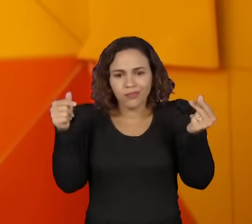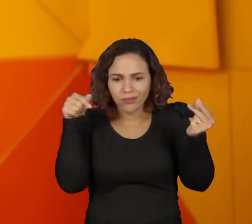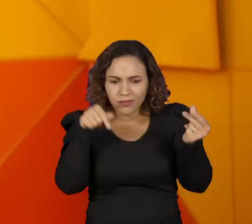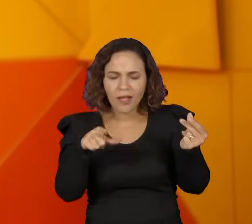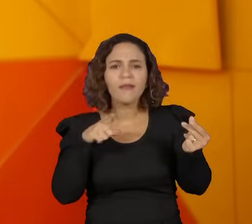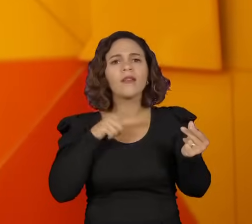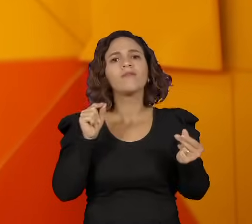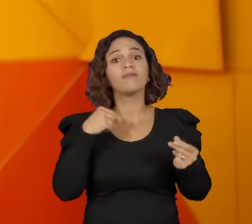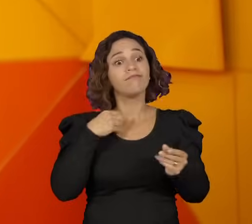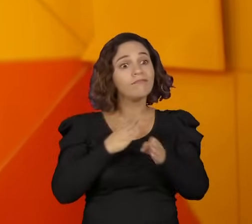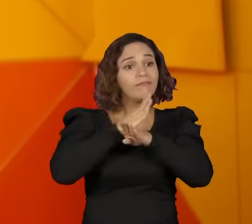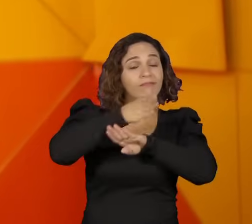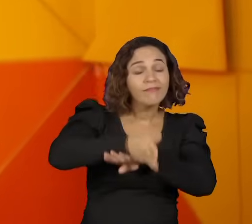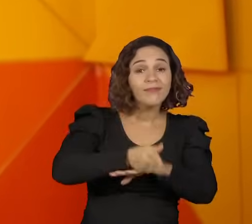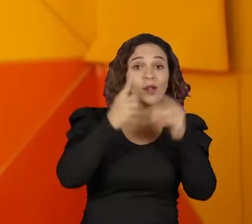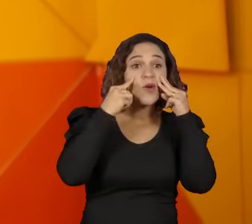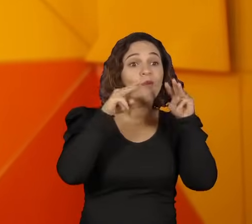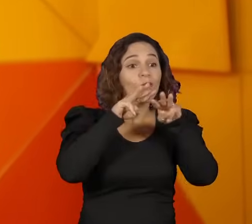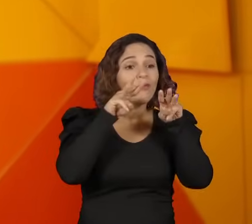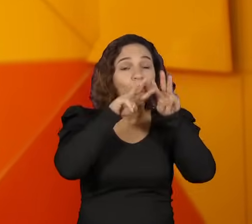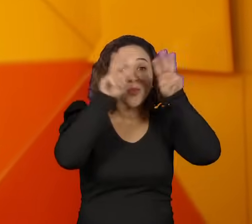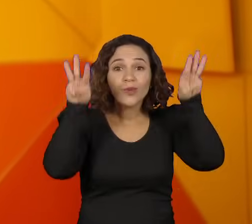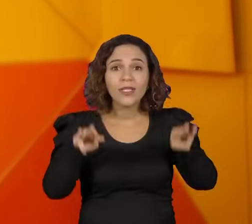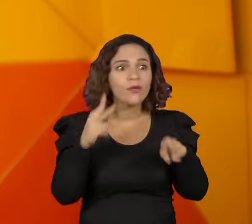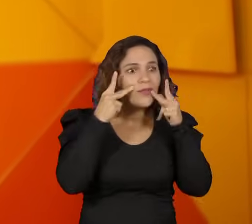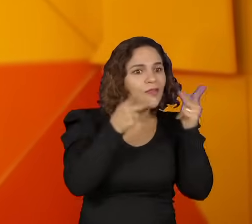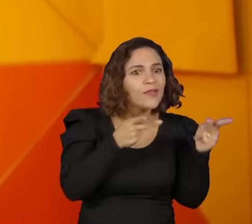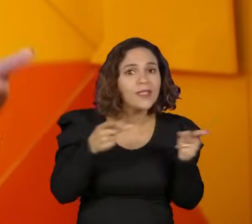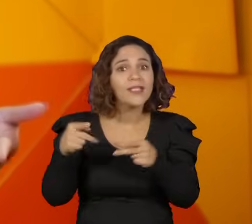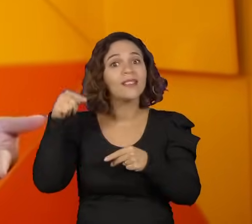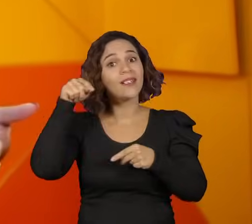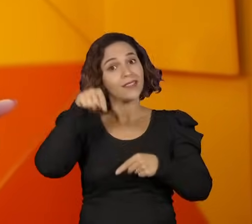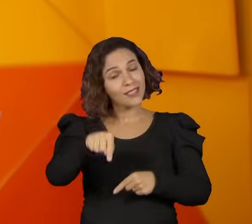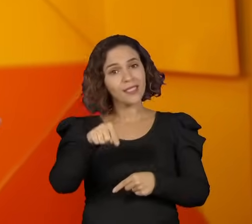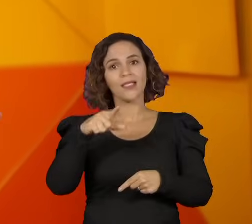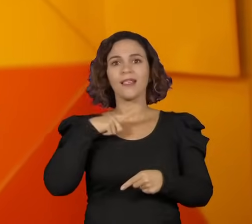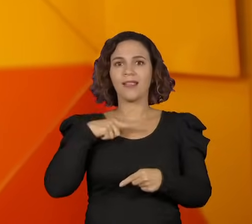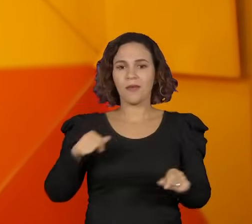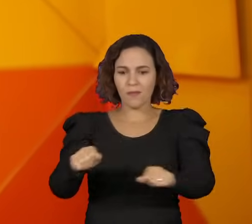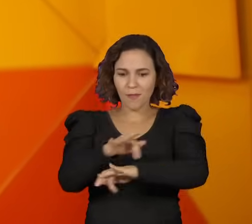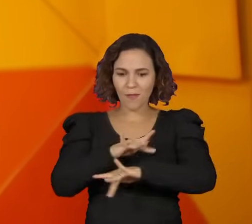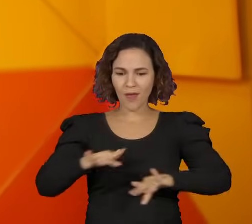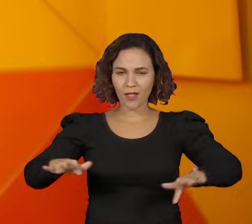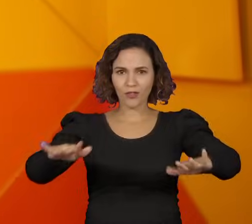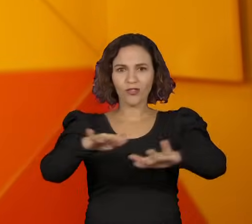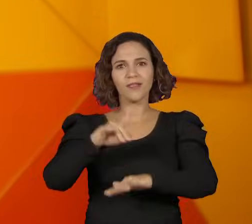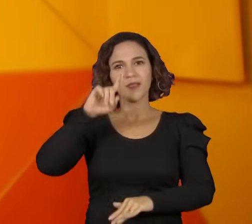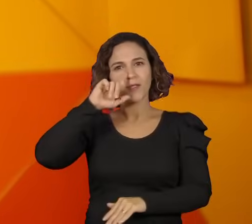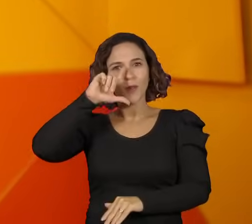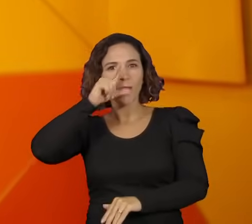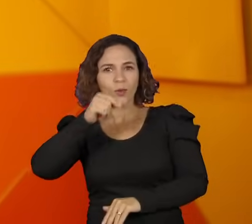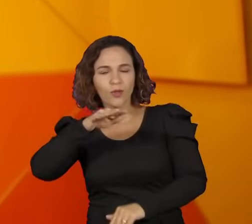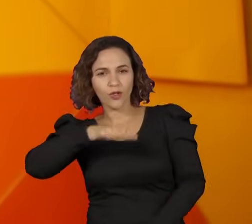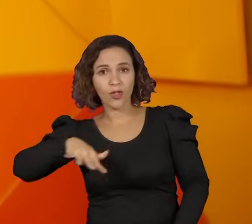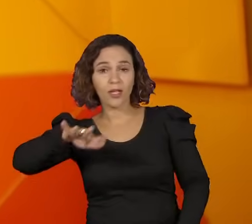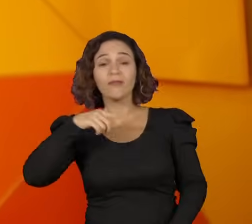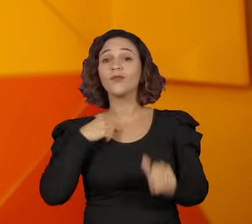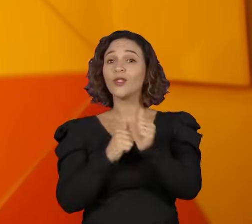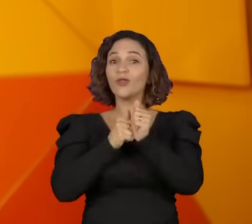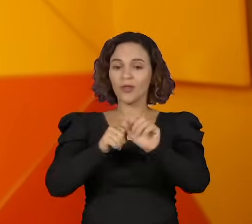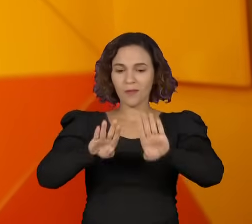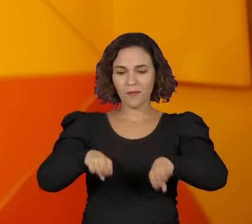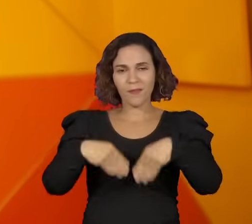o Museu de Magia e Bruxaria, que fica aqui em São Paulo. E nós fomos muito bem acompanhados da taróloga e astróloga